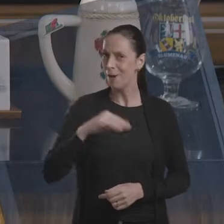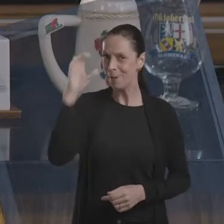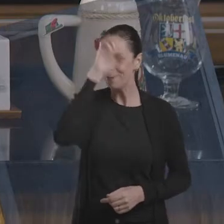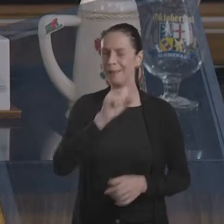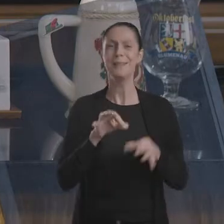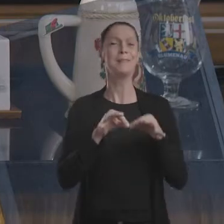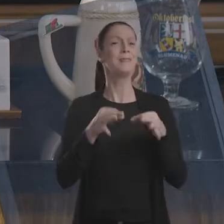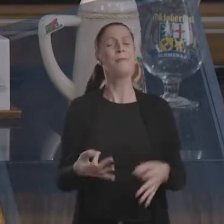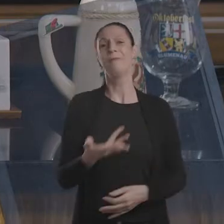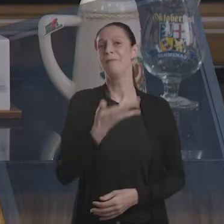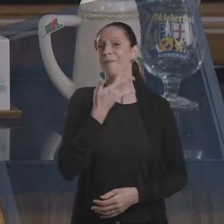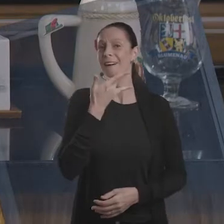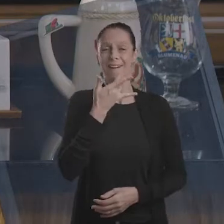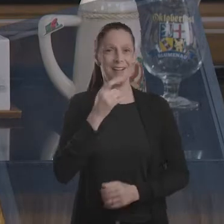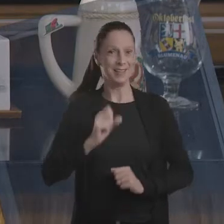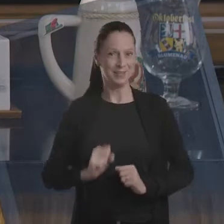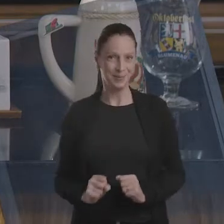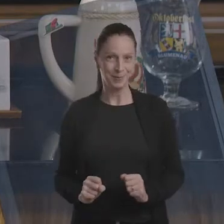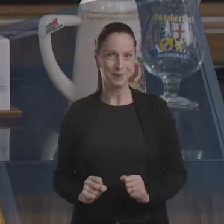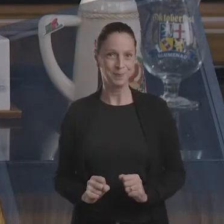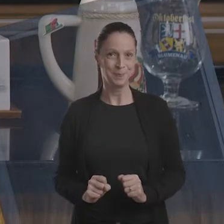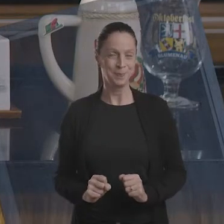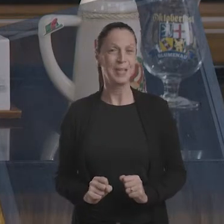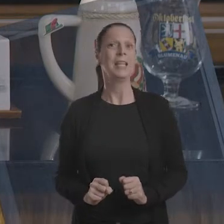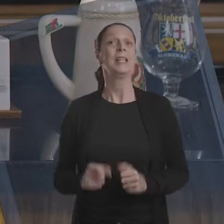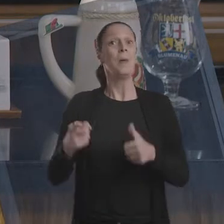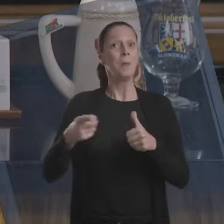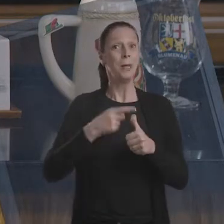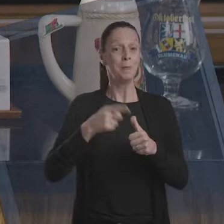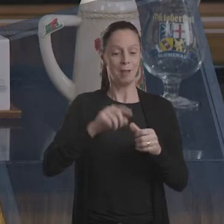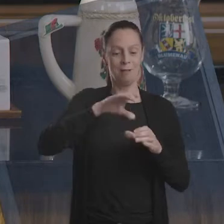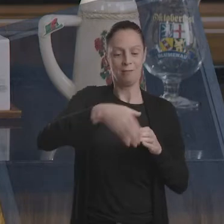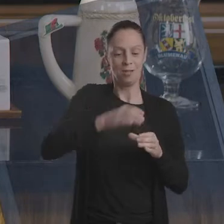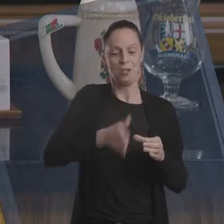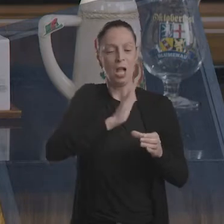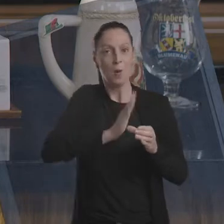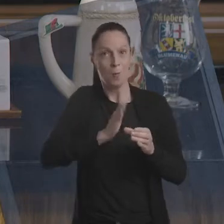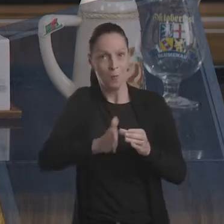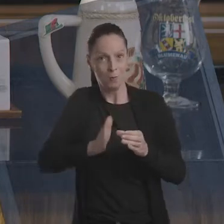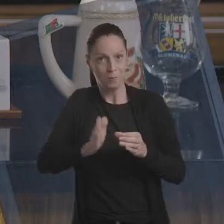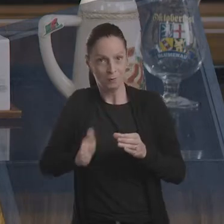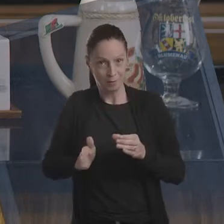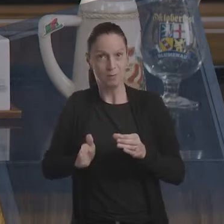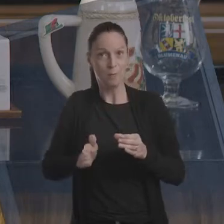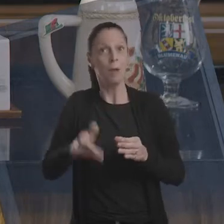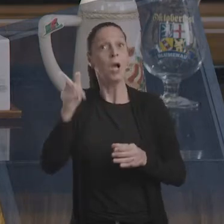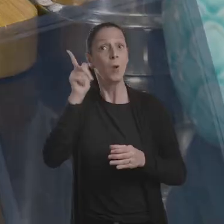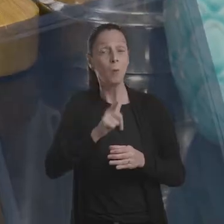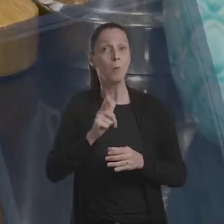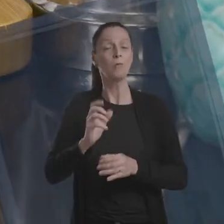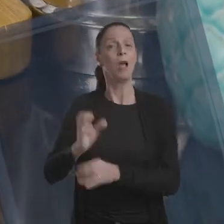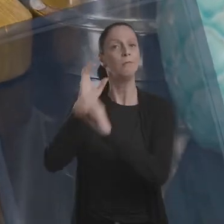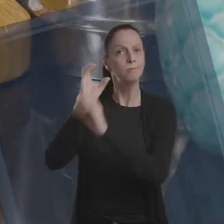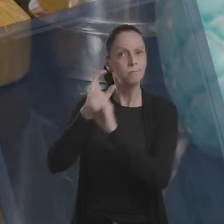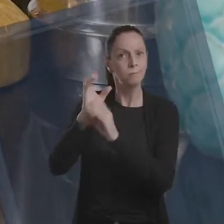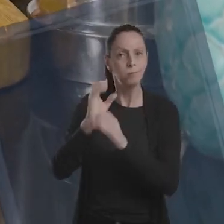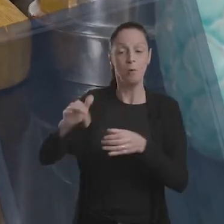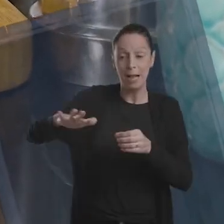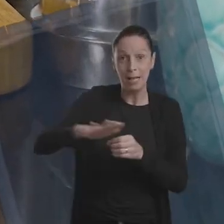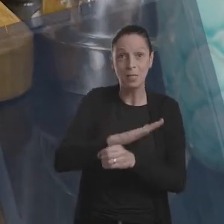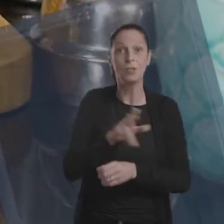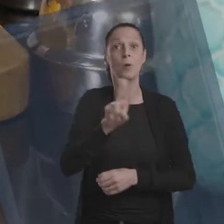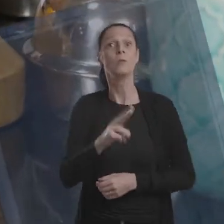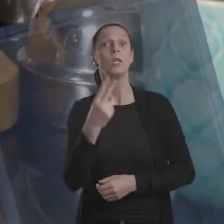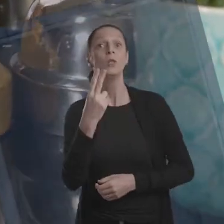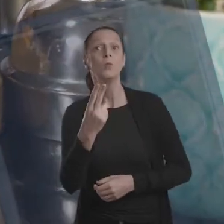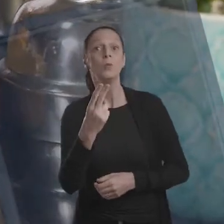super simples e fácil. Vamos começar aqui, ó, cortando as tangerinas. Eu aqui, para encher essa coqueteleira, eu estou usando duas